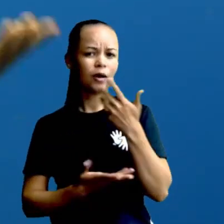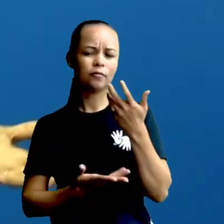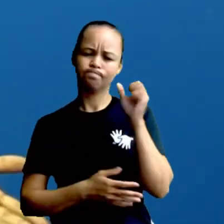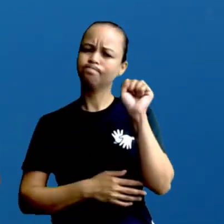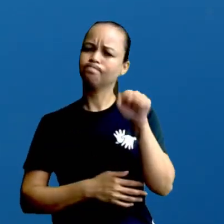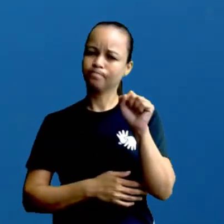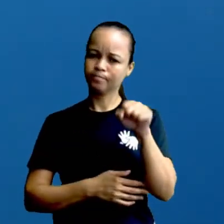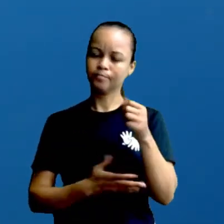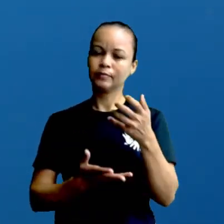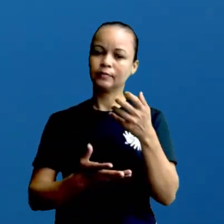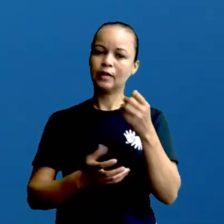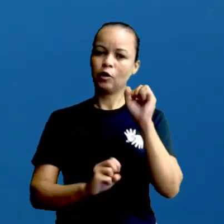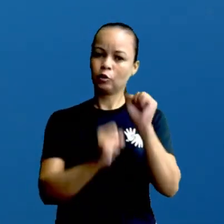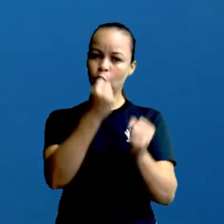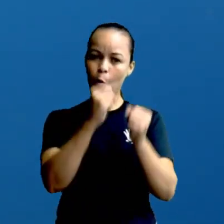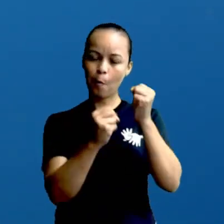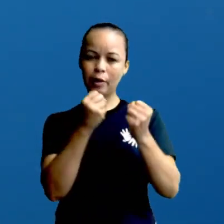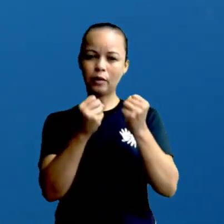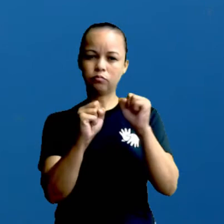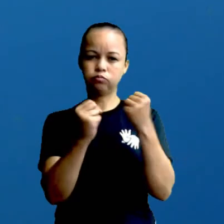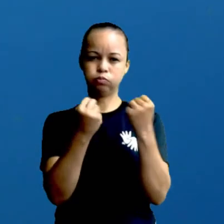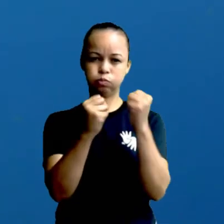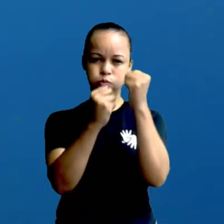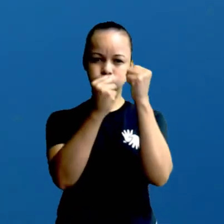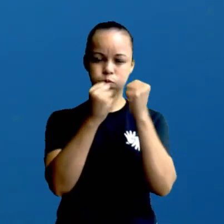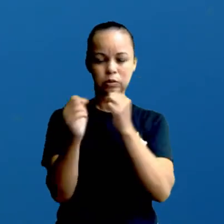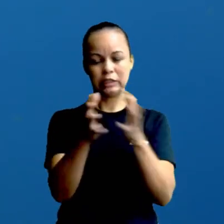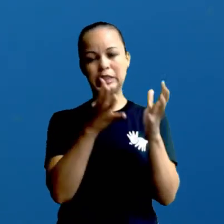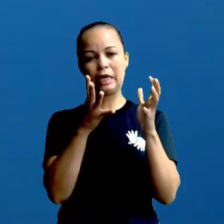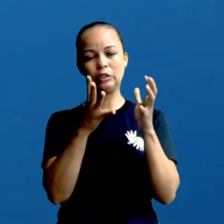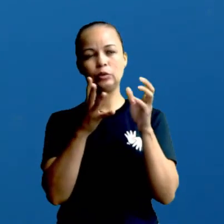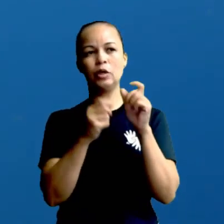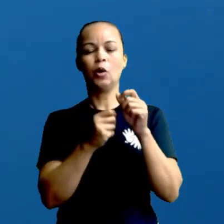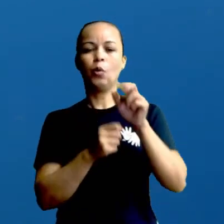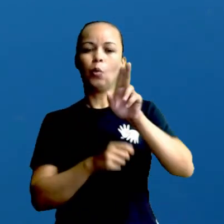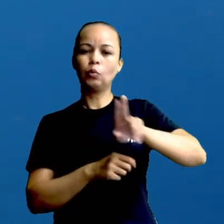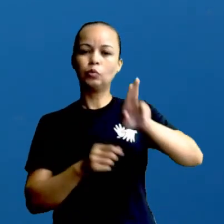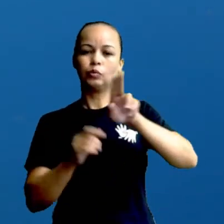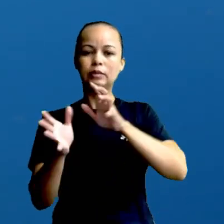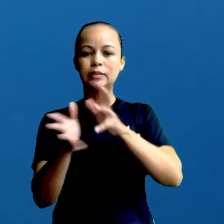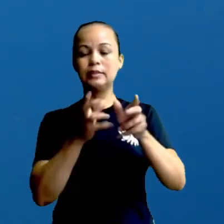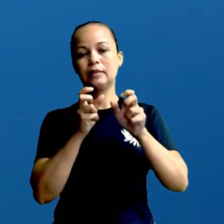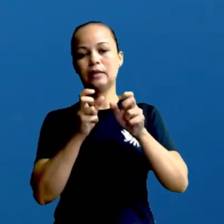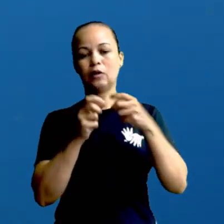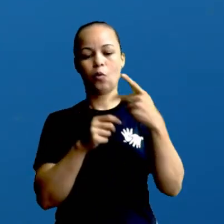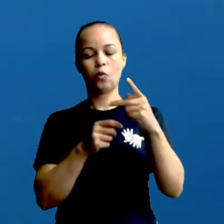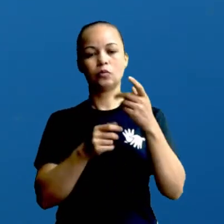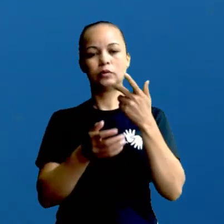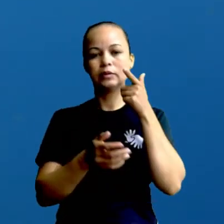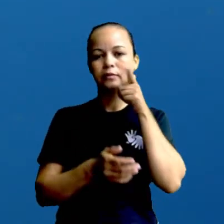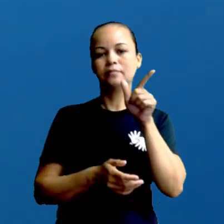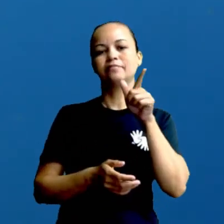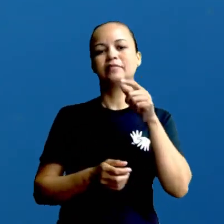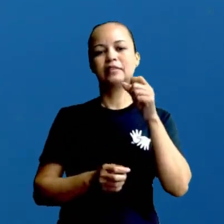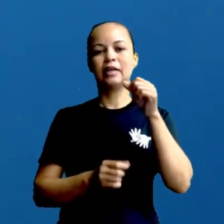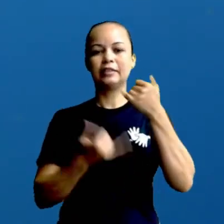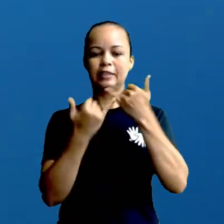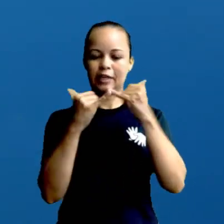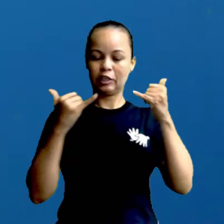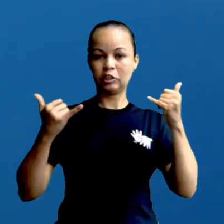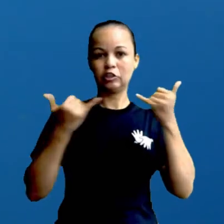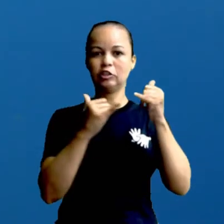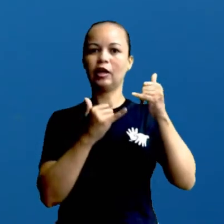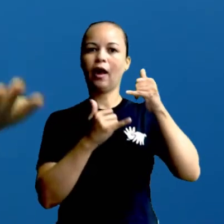as turbinas nas usinas e é aí que a gente consegue fazer essa energia elétrica. Ela está aqui,